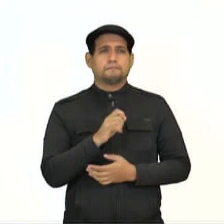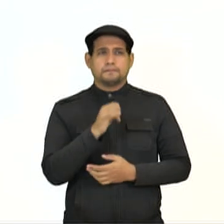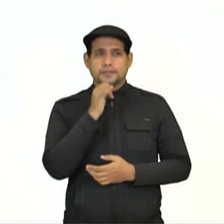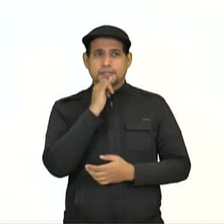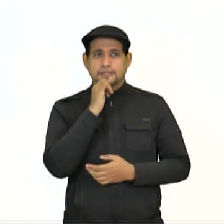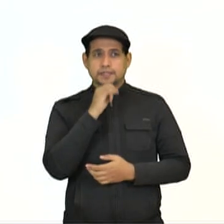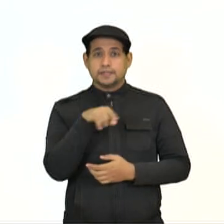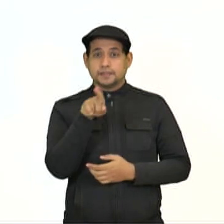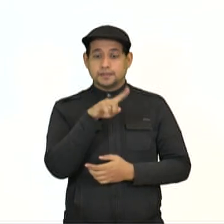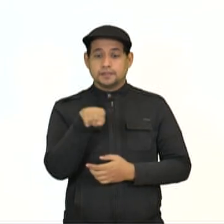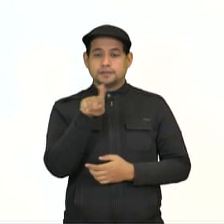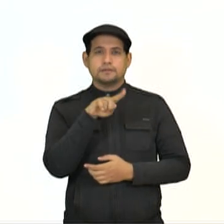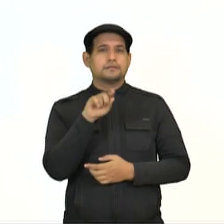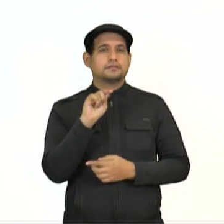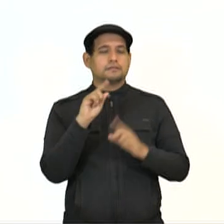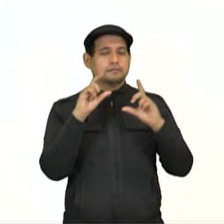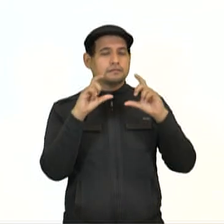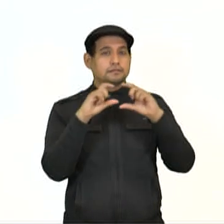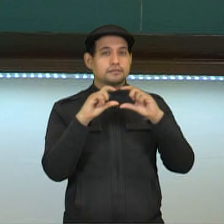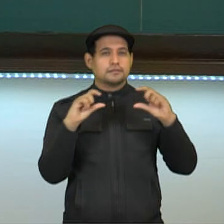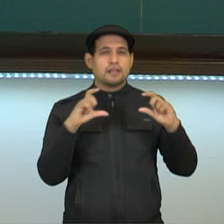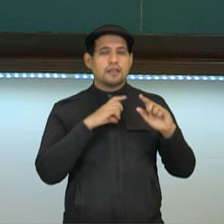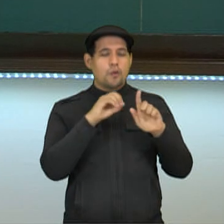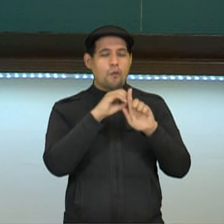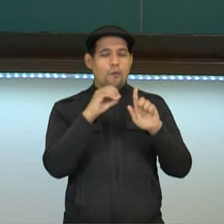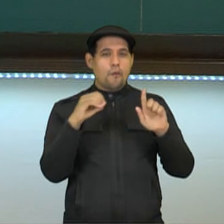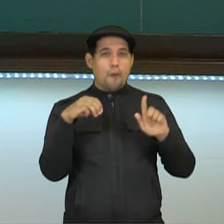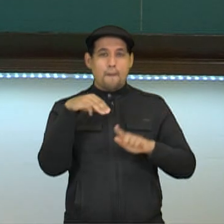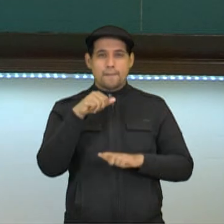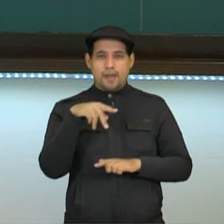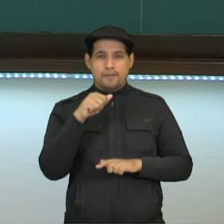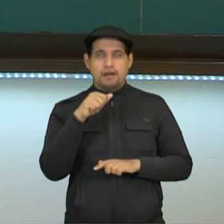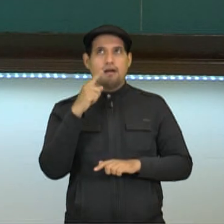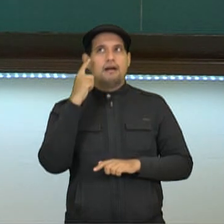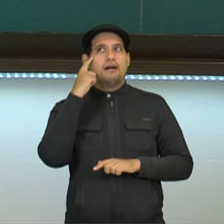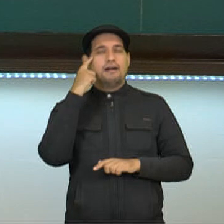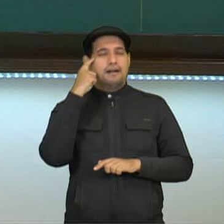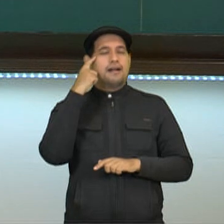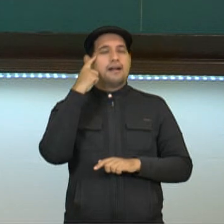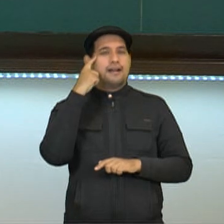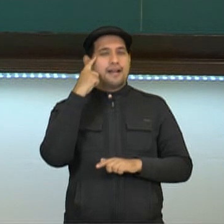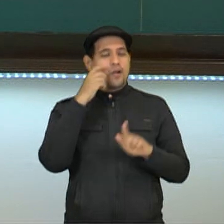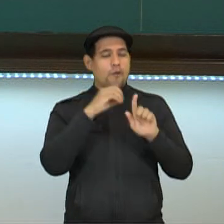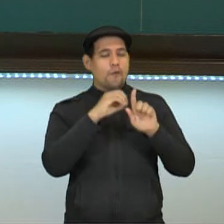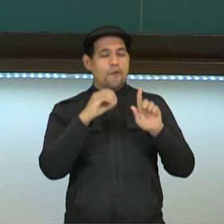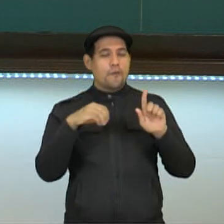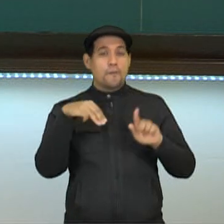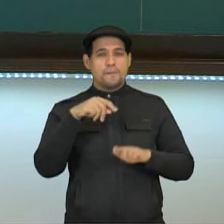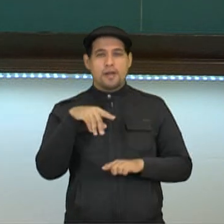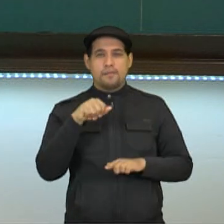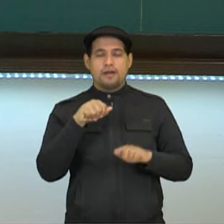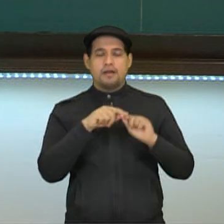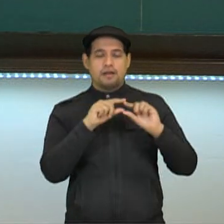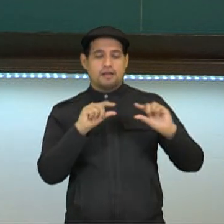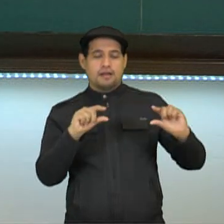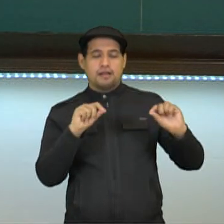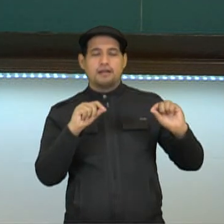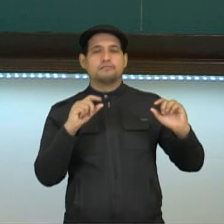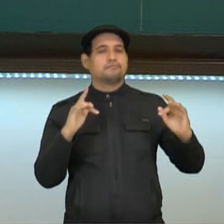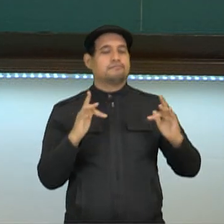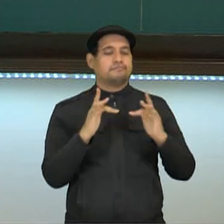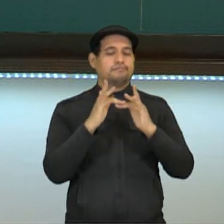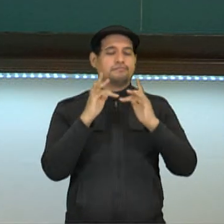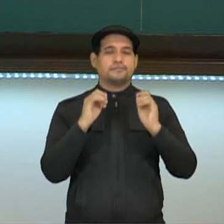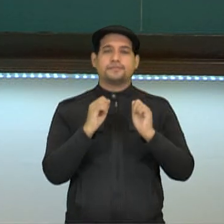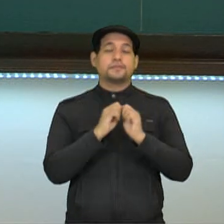aqui embaixo está o Google Map. Então a gente já pensa, né? Google Mapa, então ali a gente já